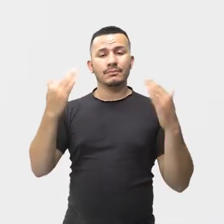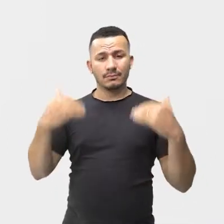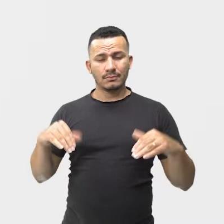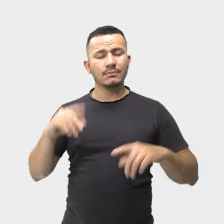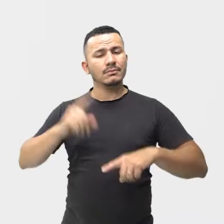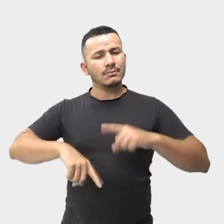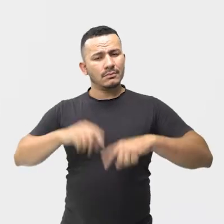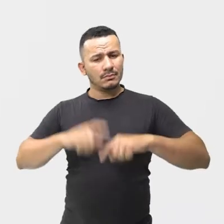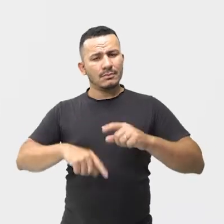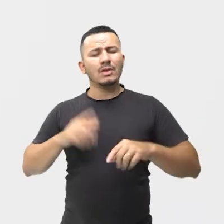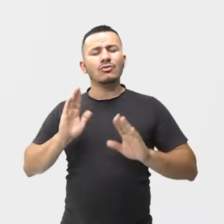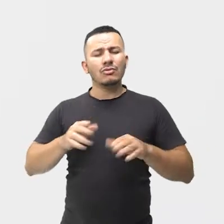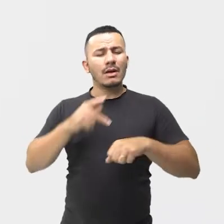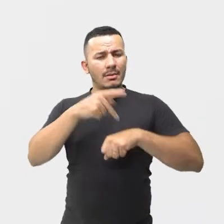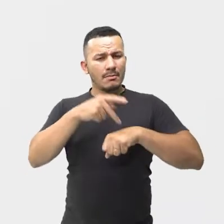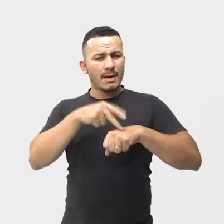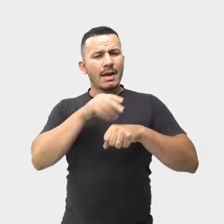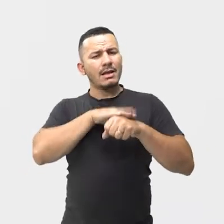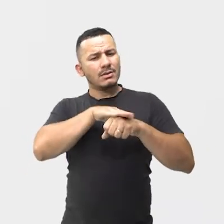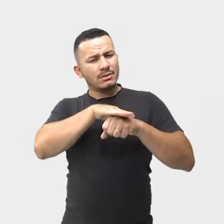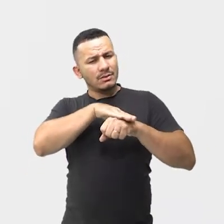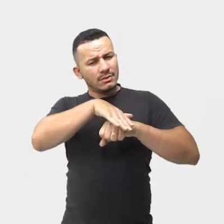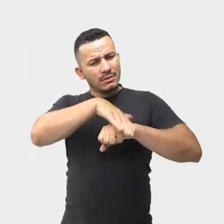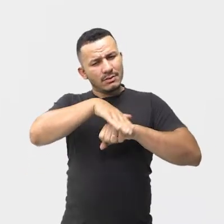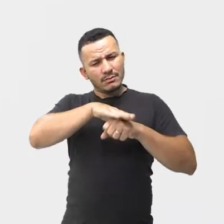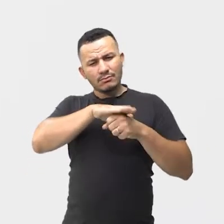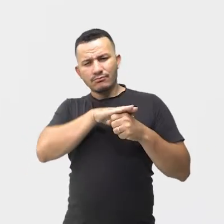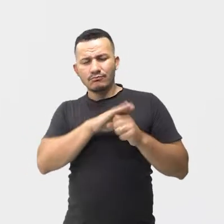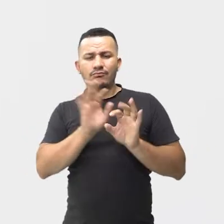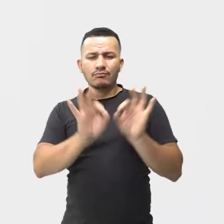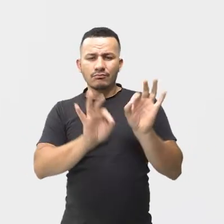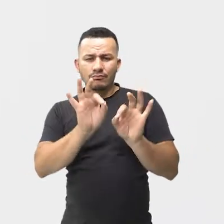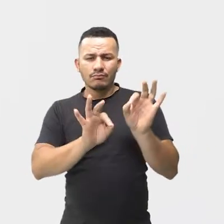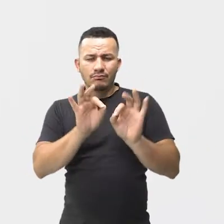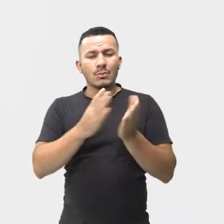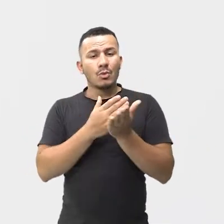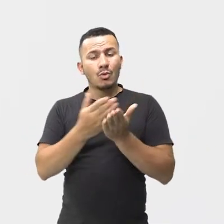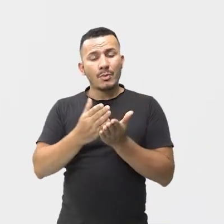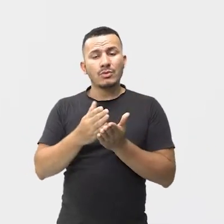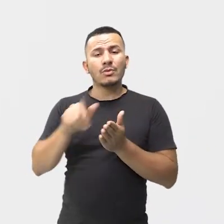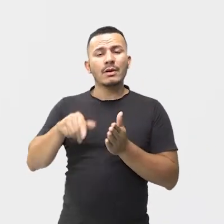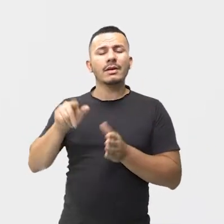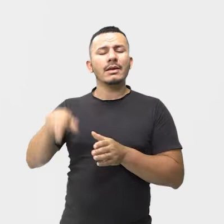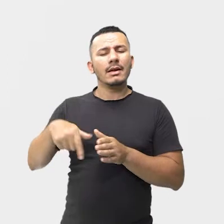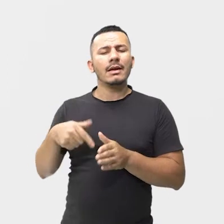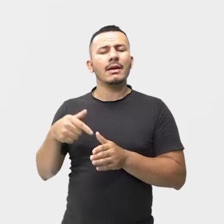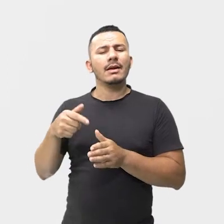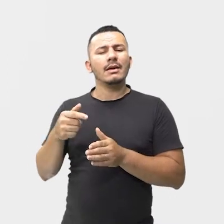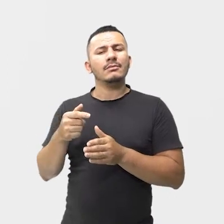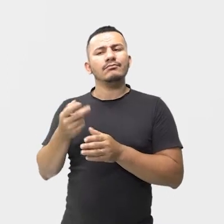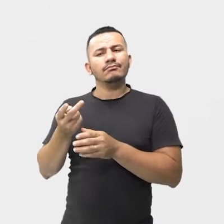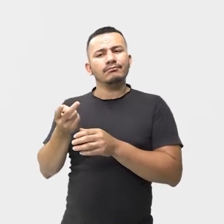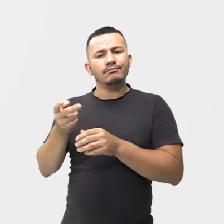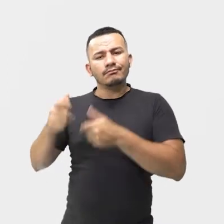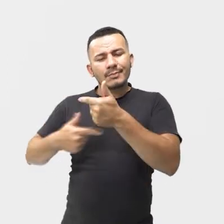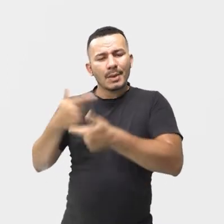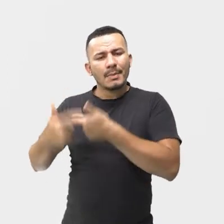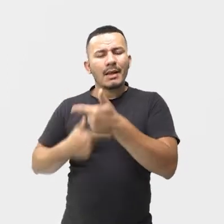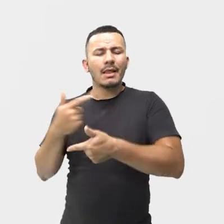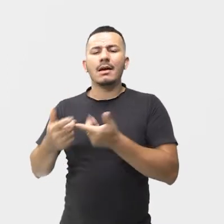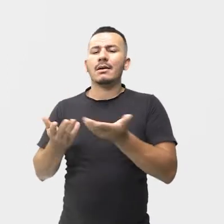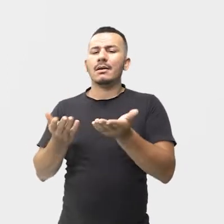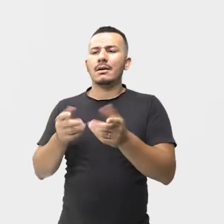de pedra polida, enxada e tear. Então, eles começavam a cultivar ali os seus alimentos. Então, eles começaram